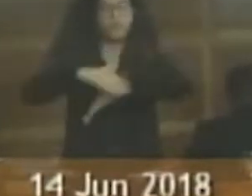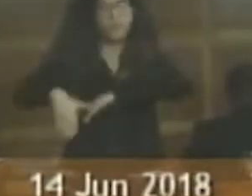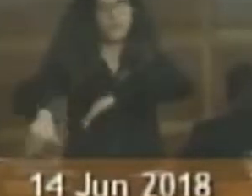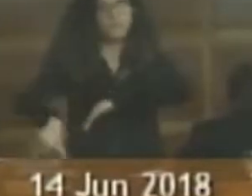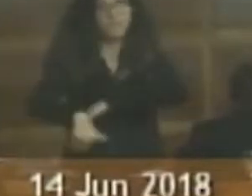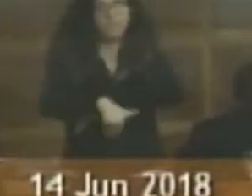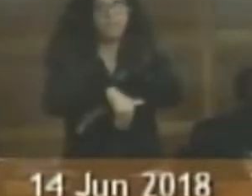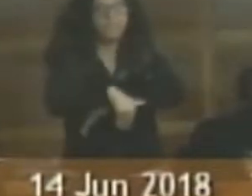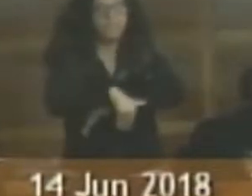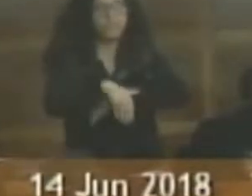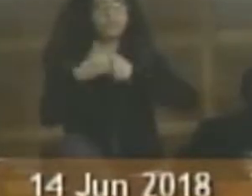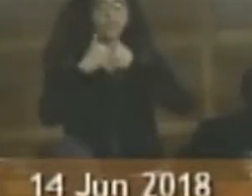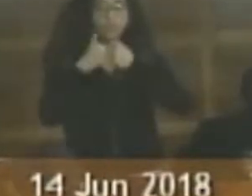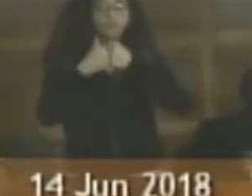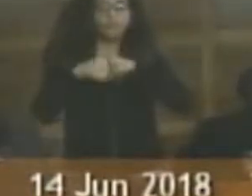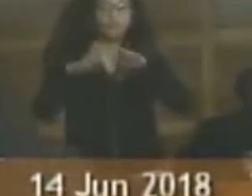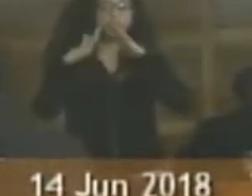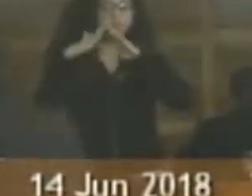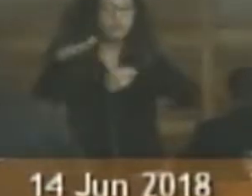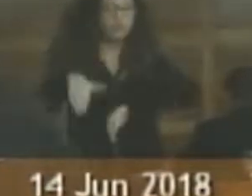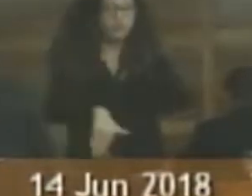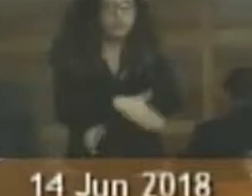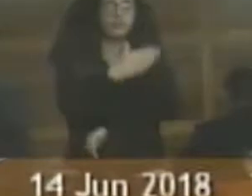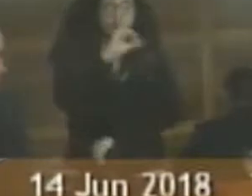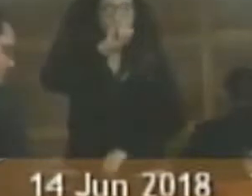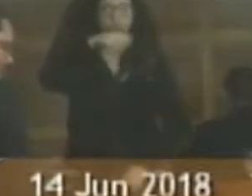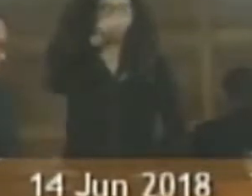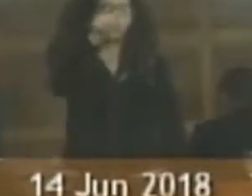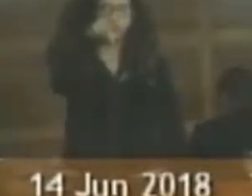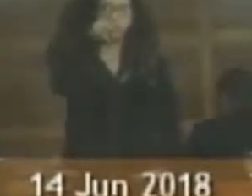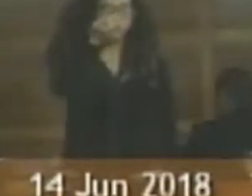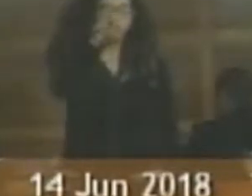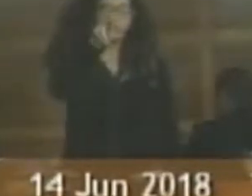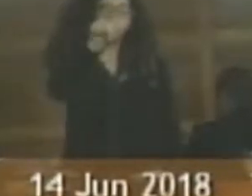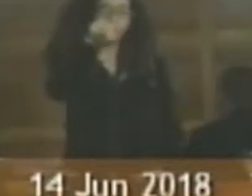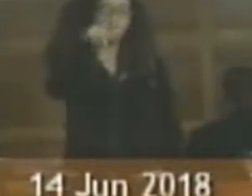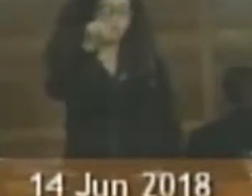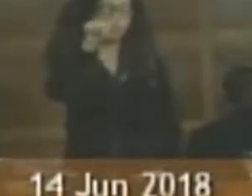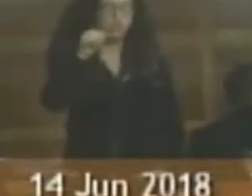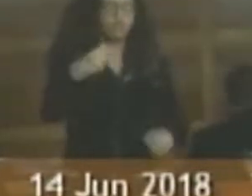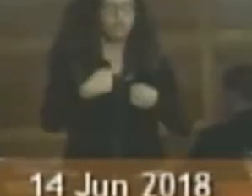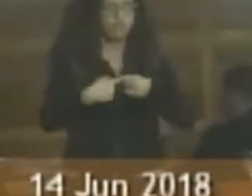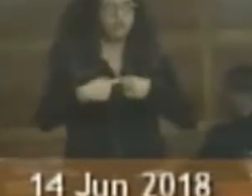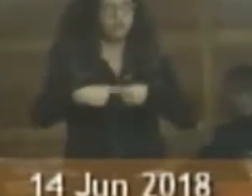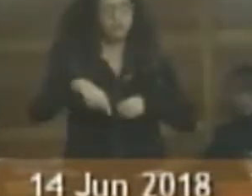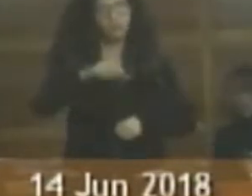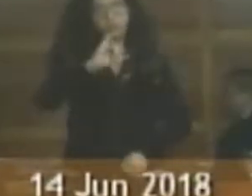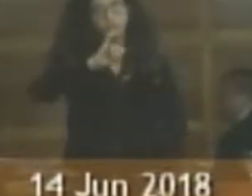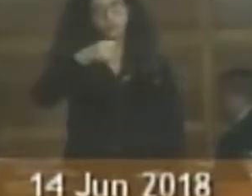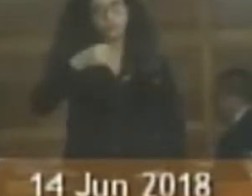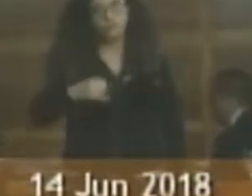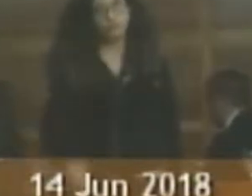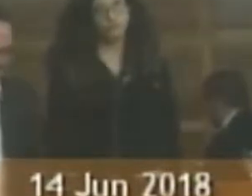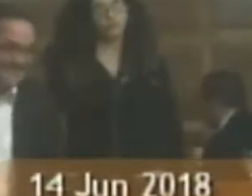no abrigo de passageiros localizado na rua Japoranga, em frente ao Centro Comercial Nelsinho, bairro